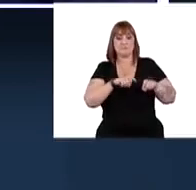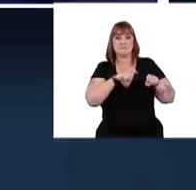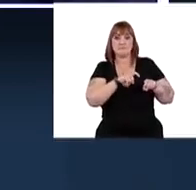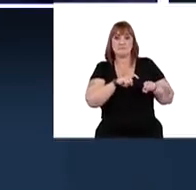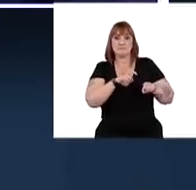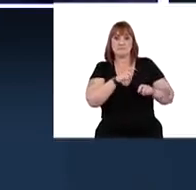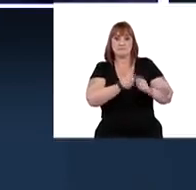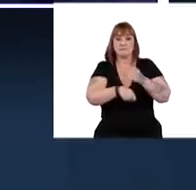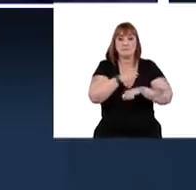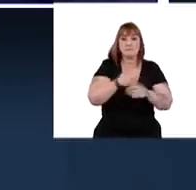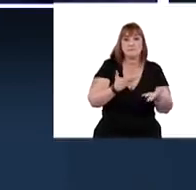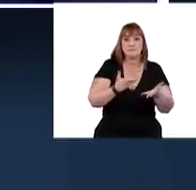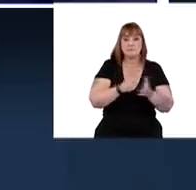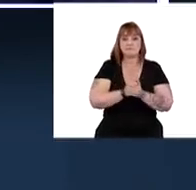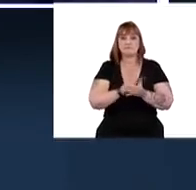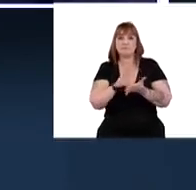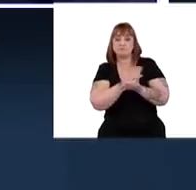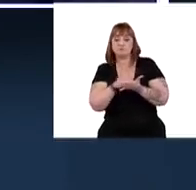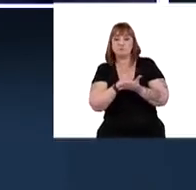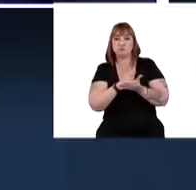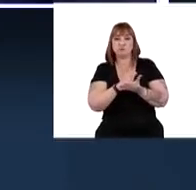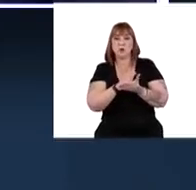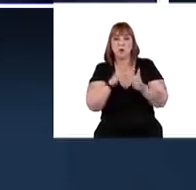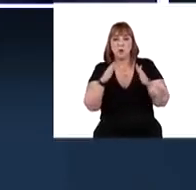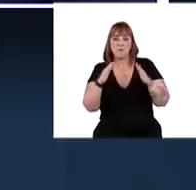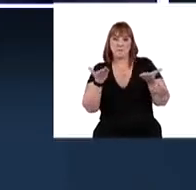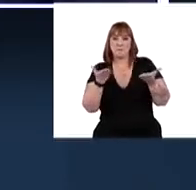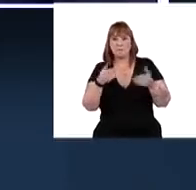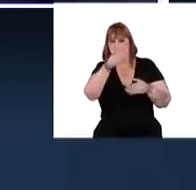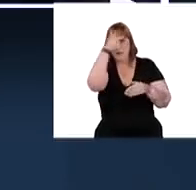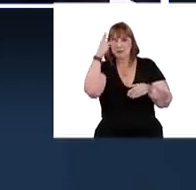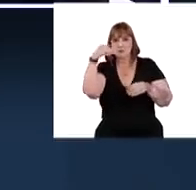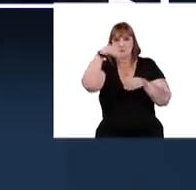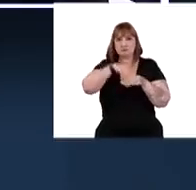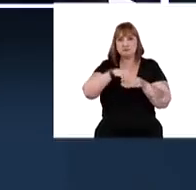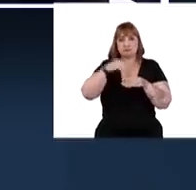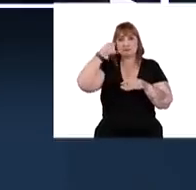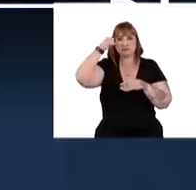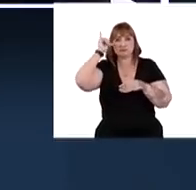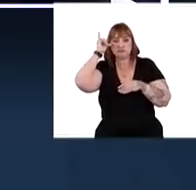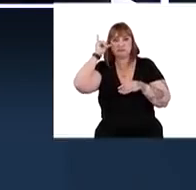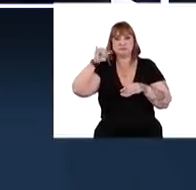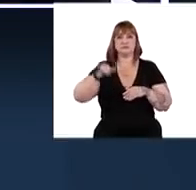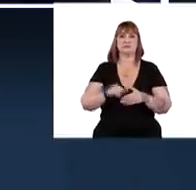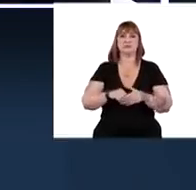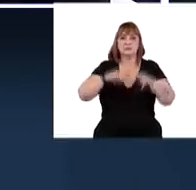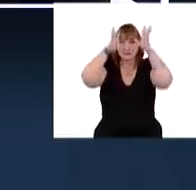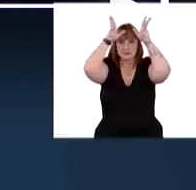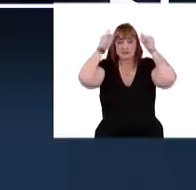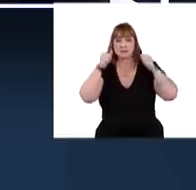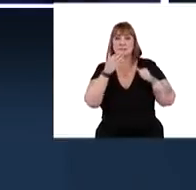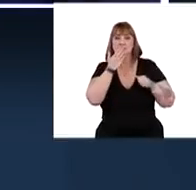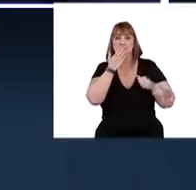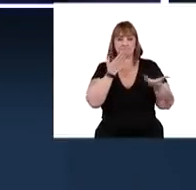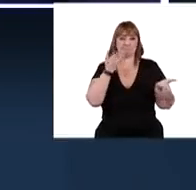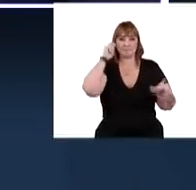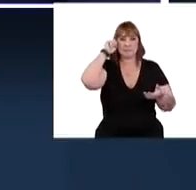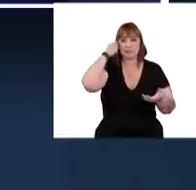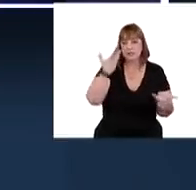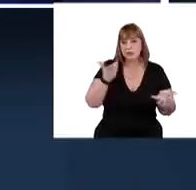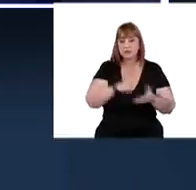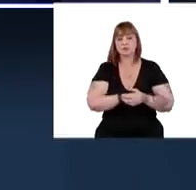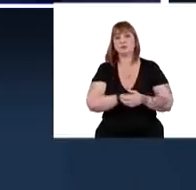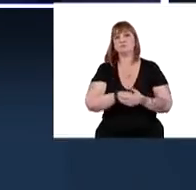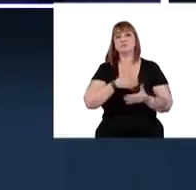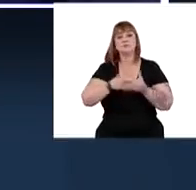detrimento do homem do campo, né? Dos pequenos produtores, dos indígenas, dos quilombolas. De qualquer forma, candidata,